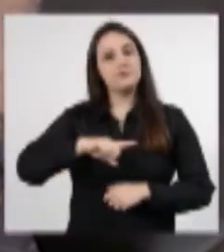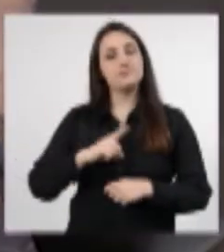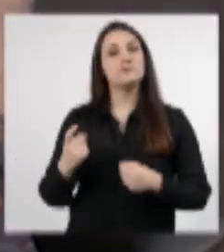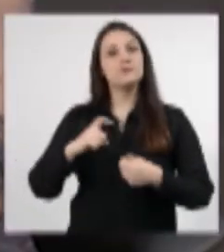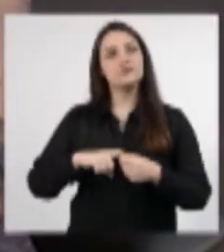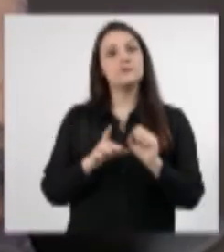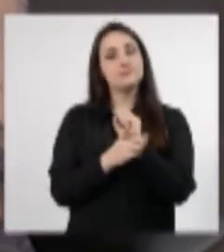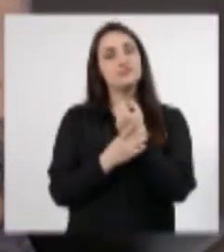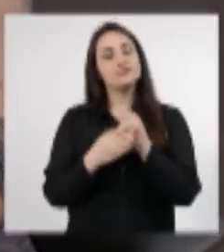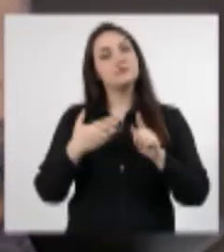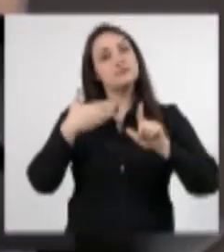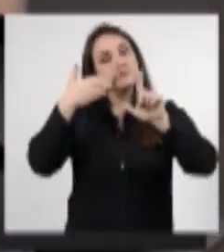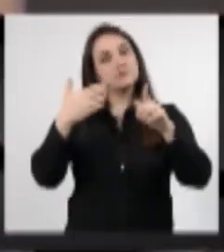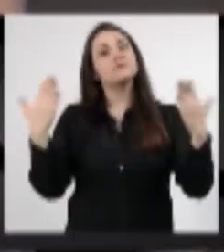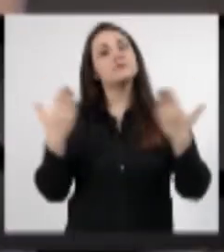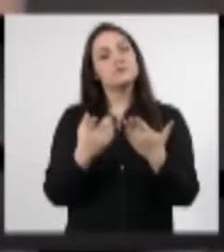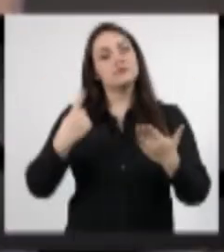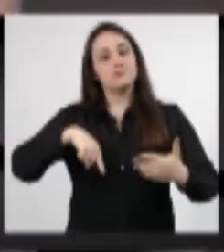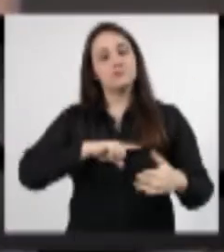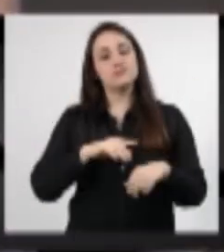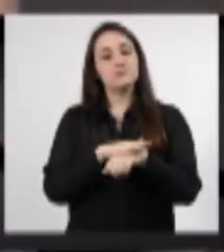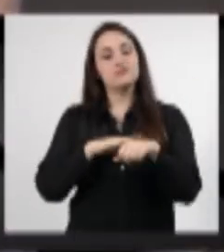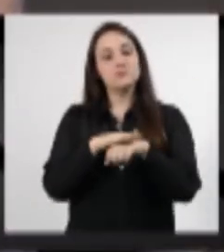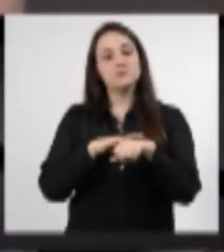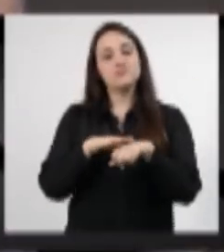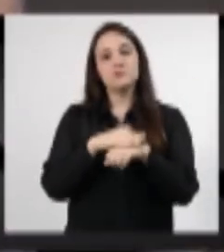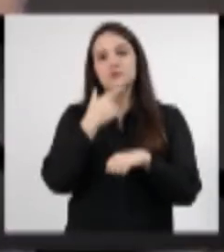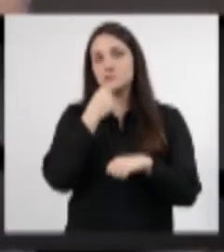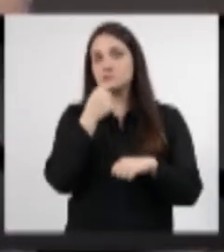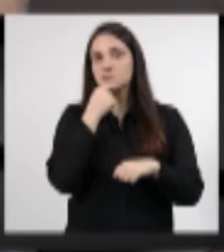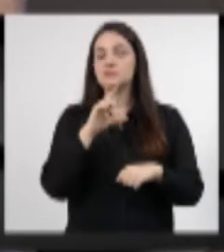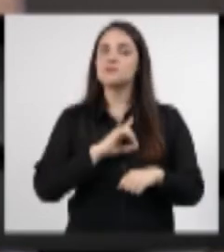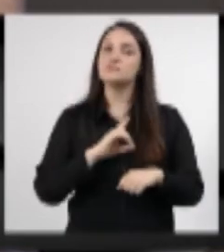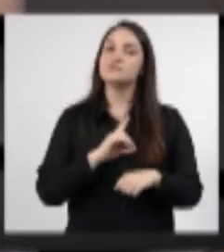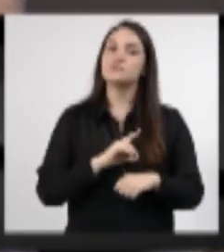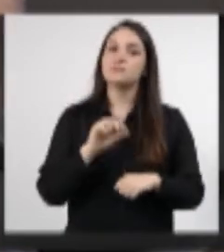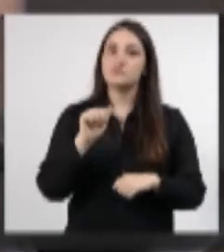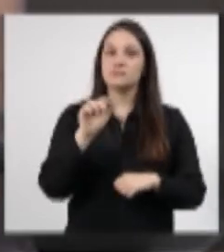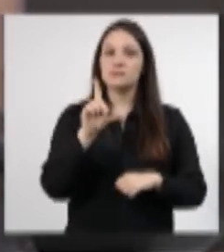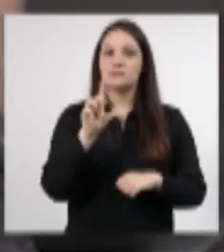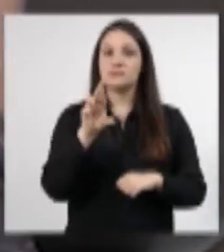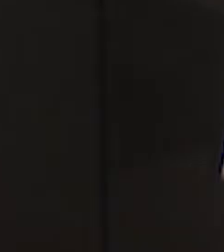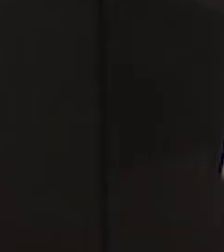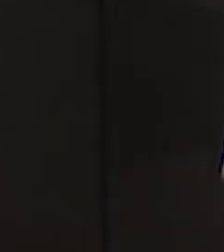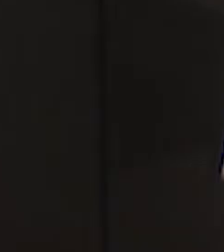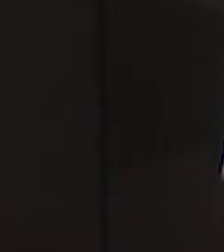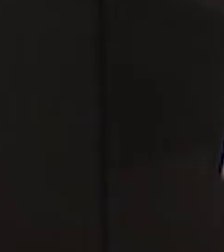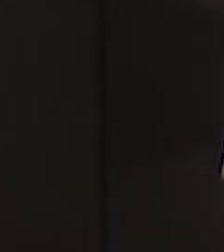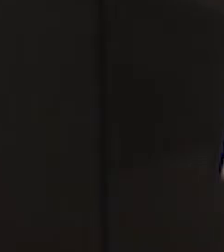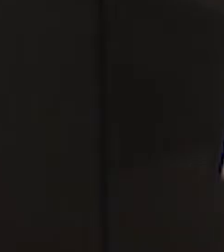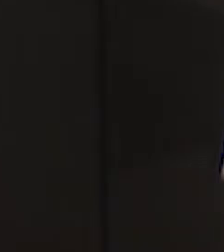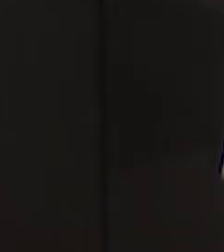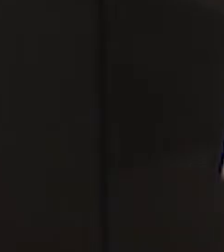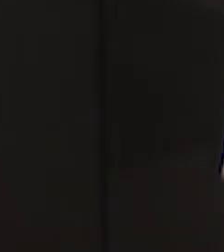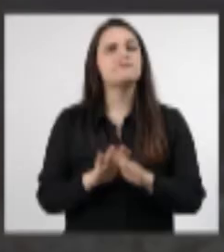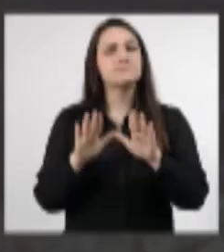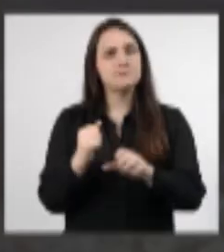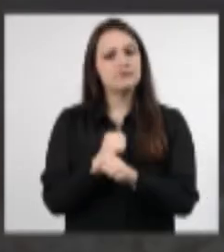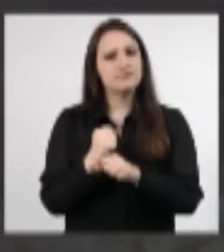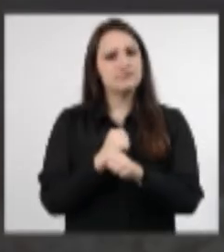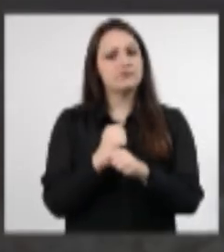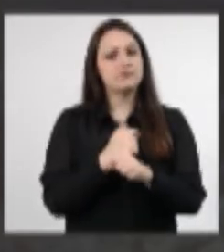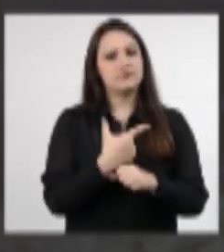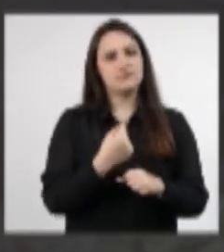De volta com Segurança em Pauta e a gente segue conversando com o delegado-geral adjunto, Dr. Adriano Garcia Geraldo. Doutor,